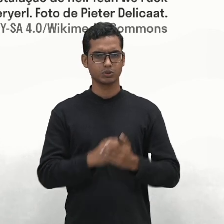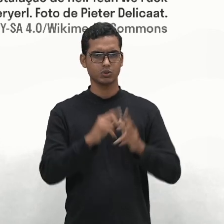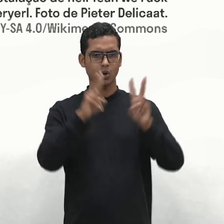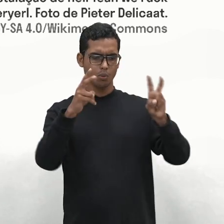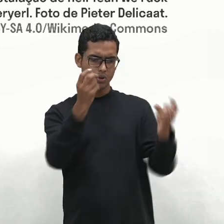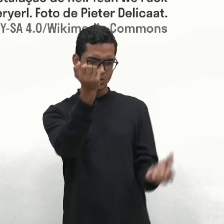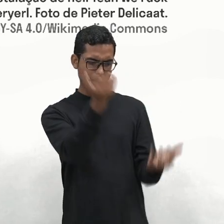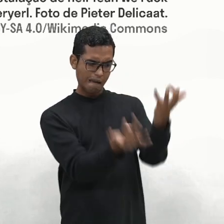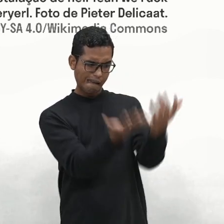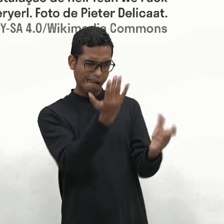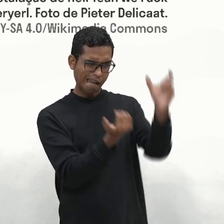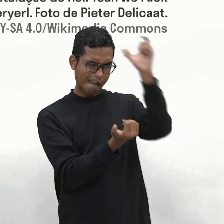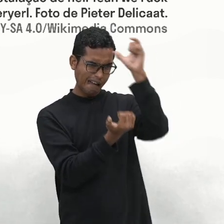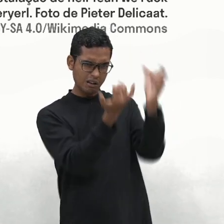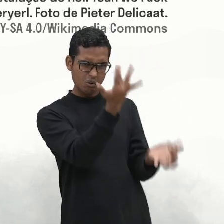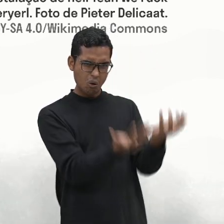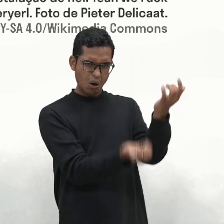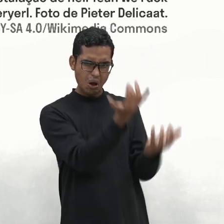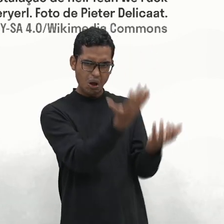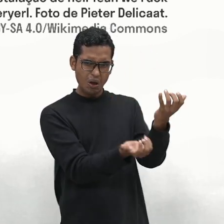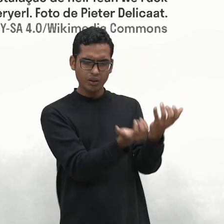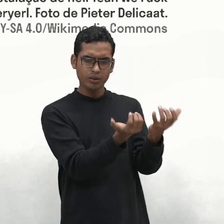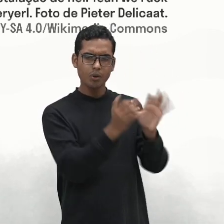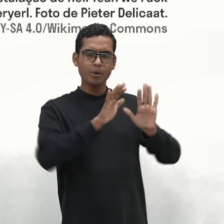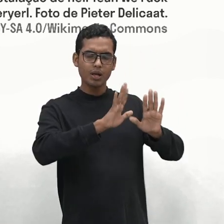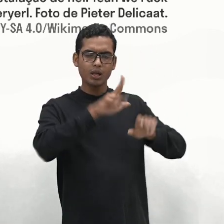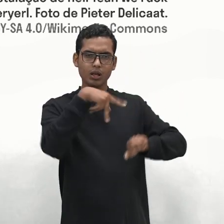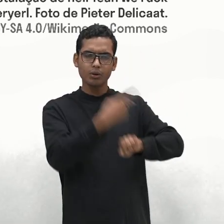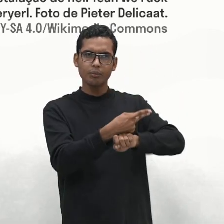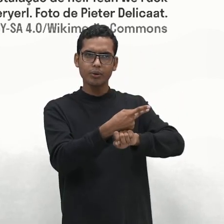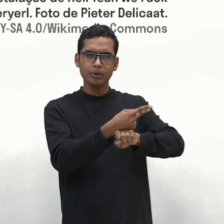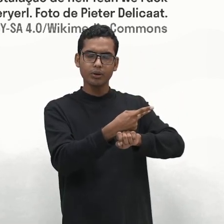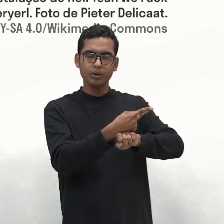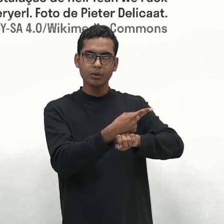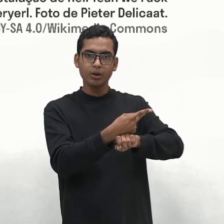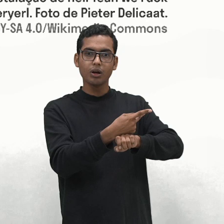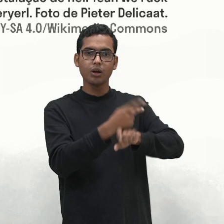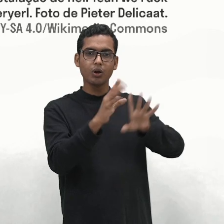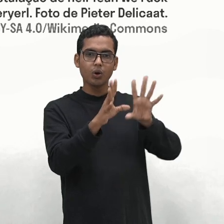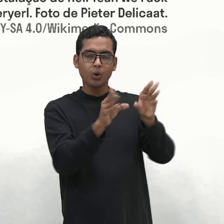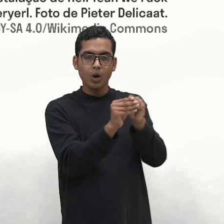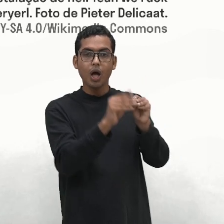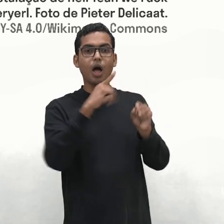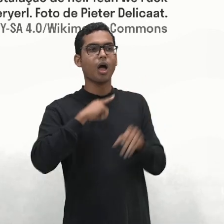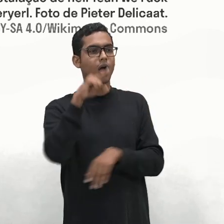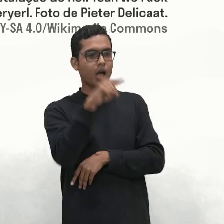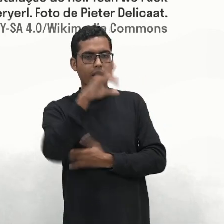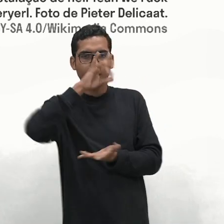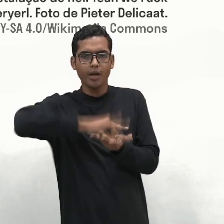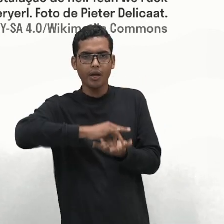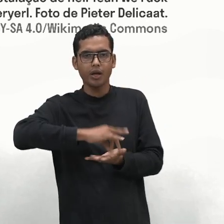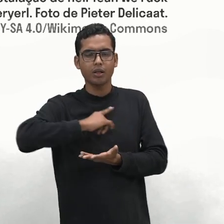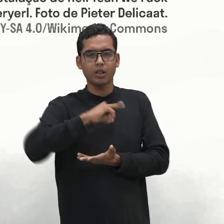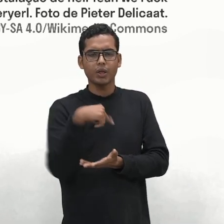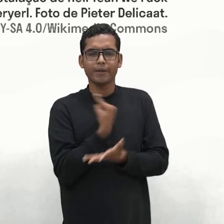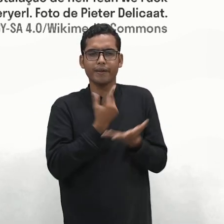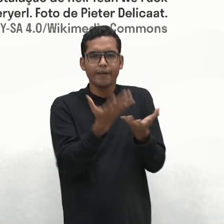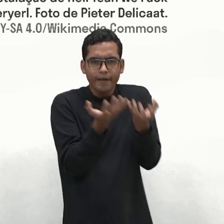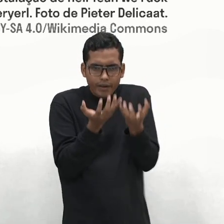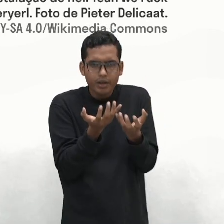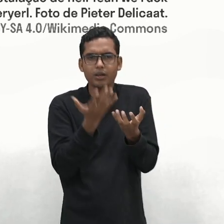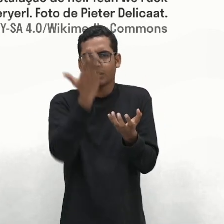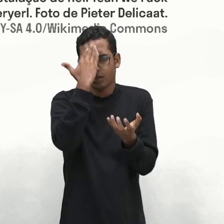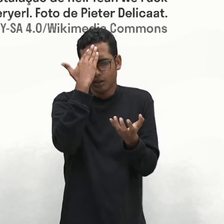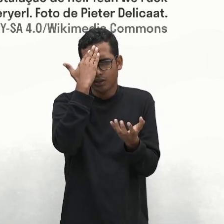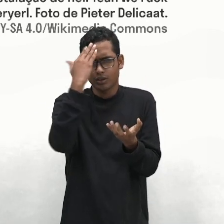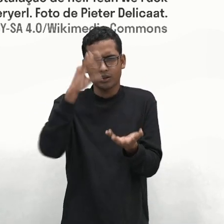verdade? Mas quando faz essa junção, ele vai dizer, é isso aí que nós queremos, é isso que nós queremos tocar, né?